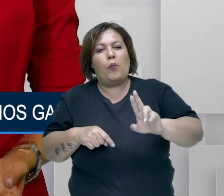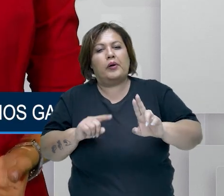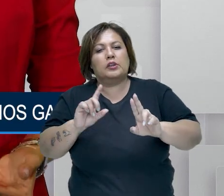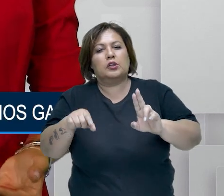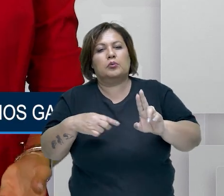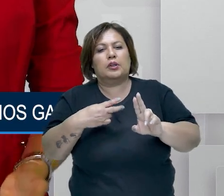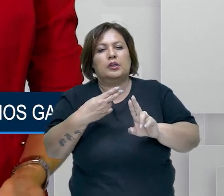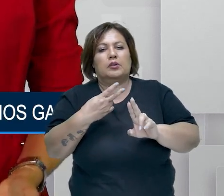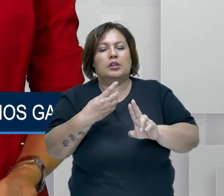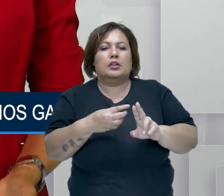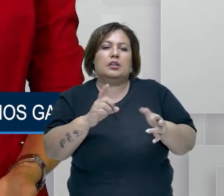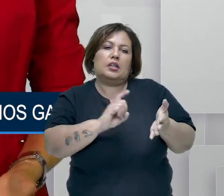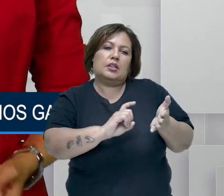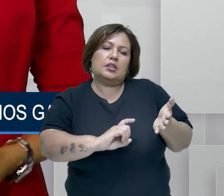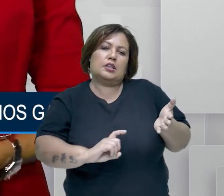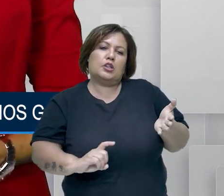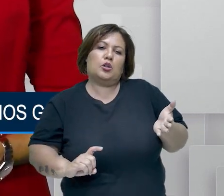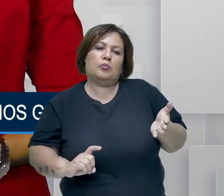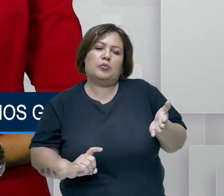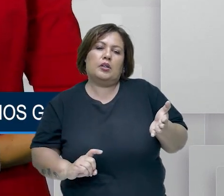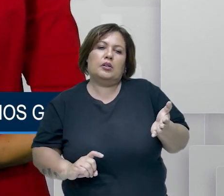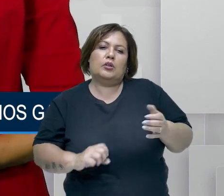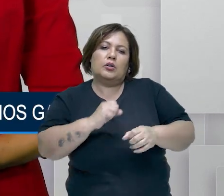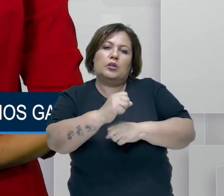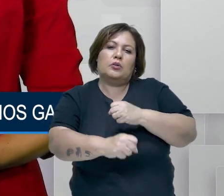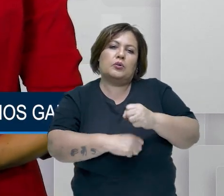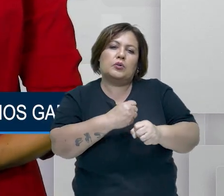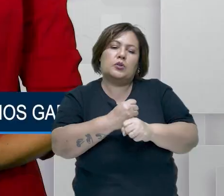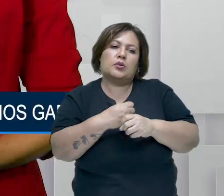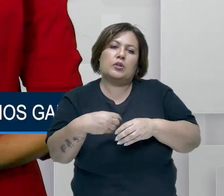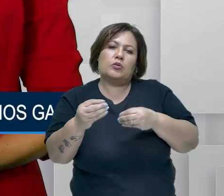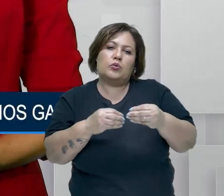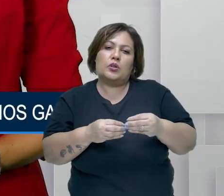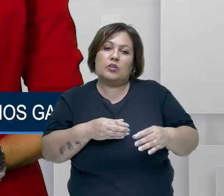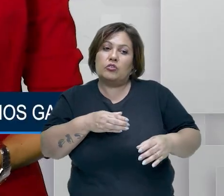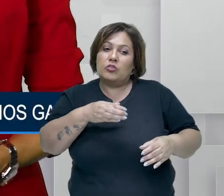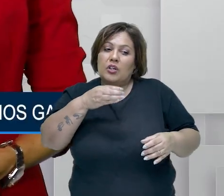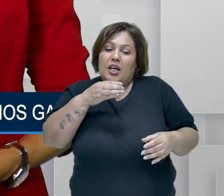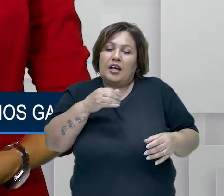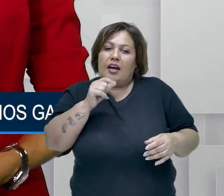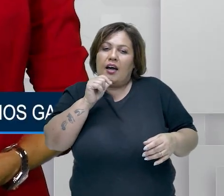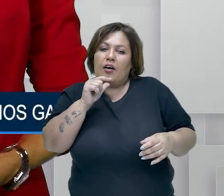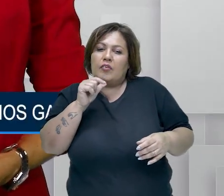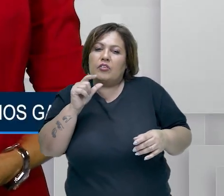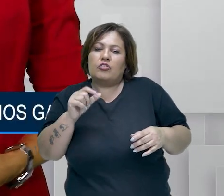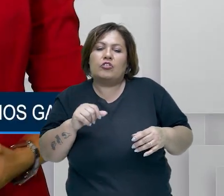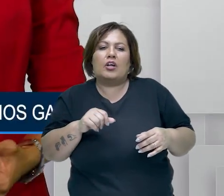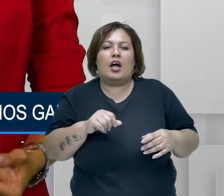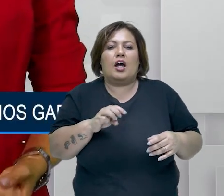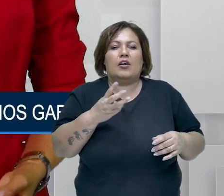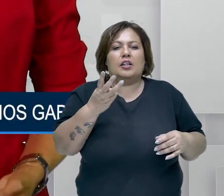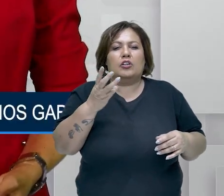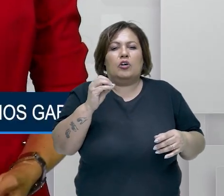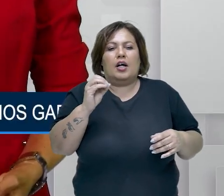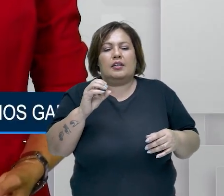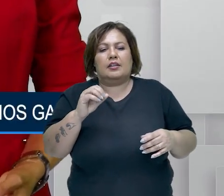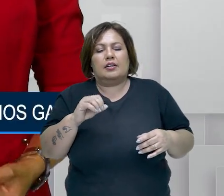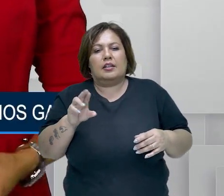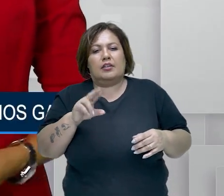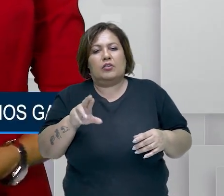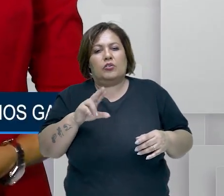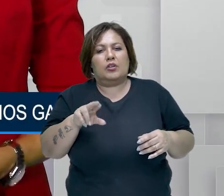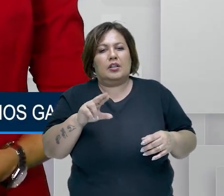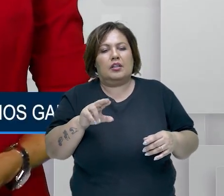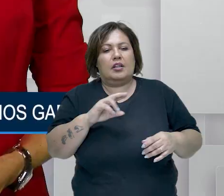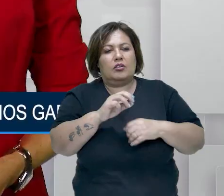no máximo, 3 impressoras, que o consumo anual de garrafas plásticas de água mineral seja limitado a 300 unidades e